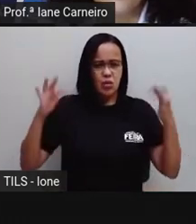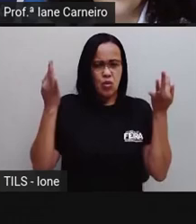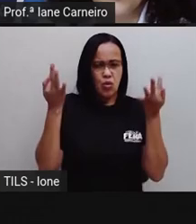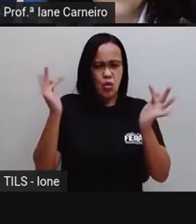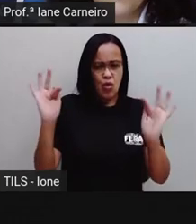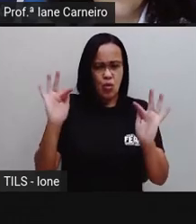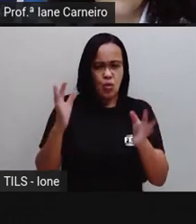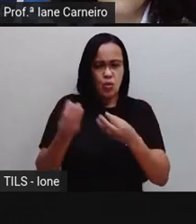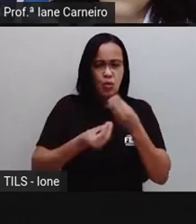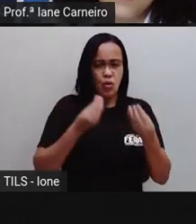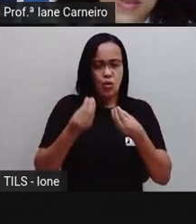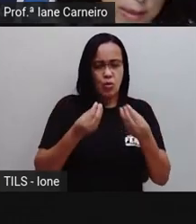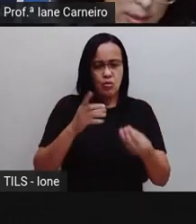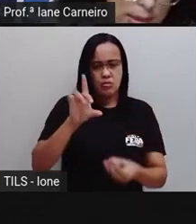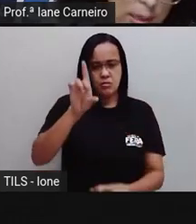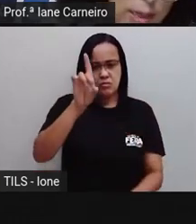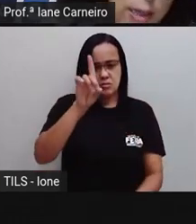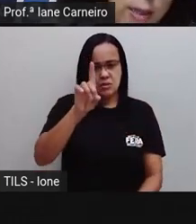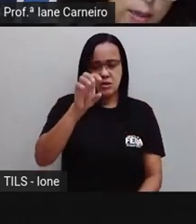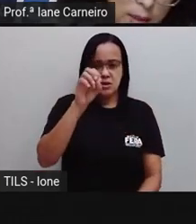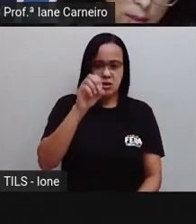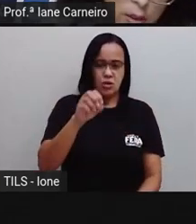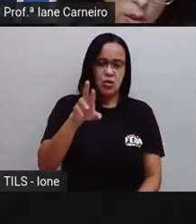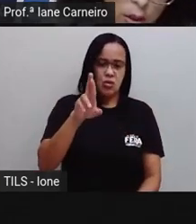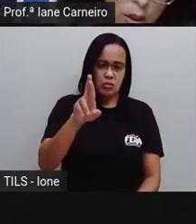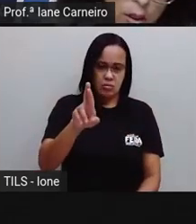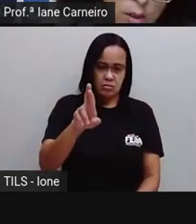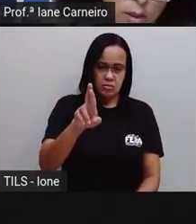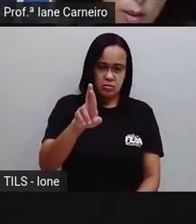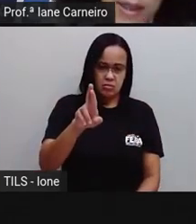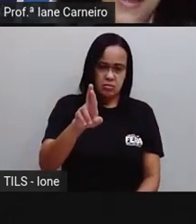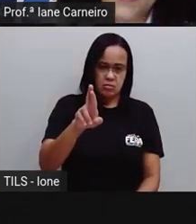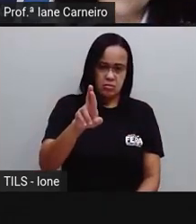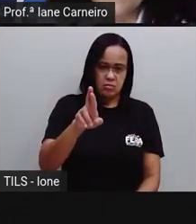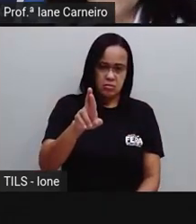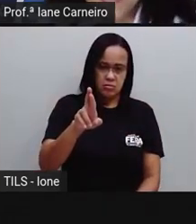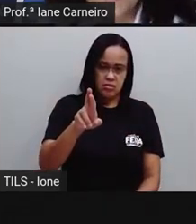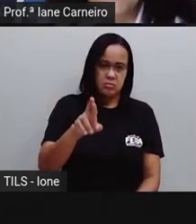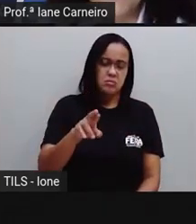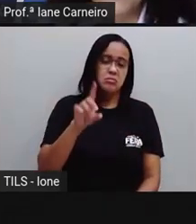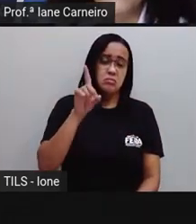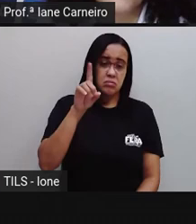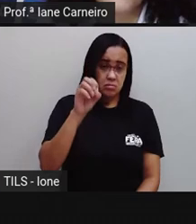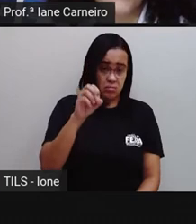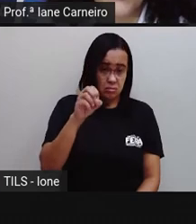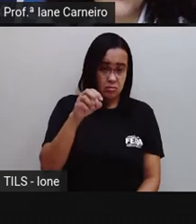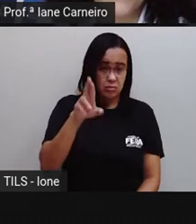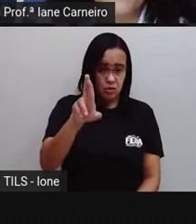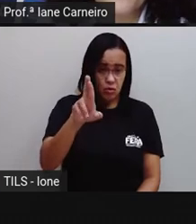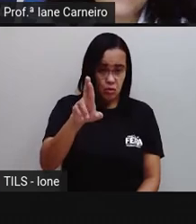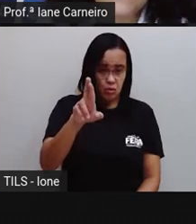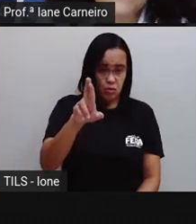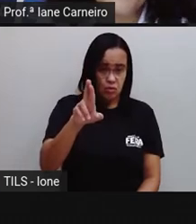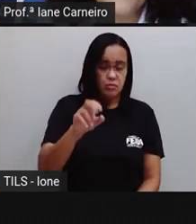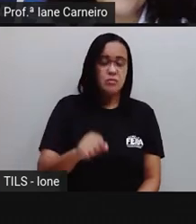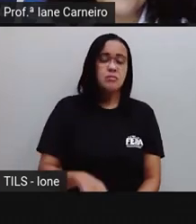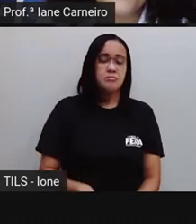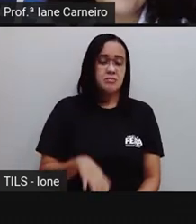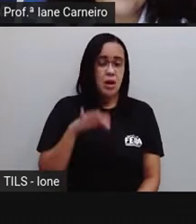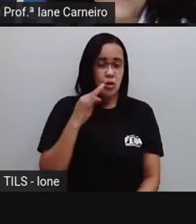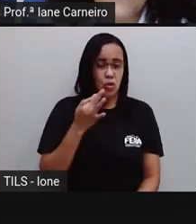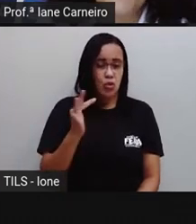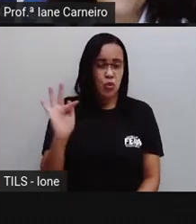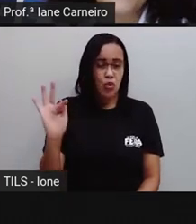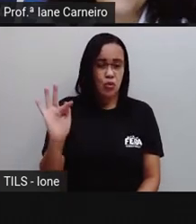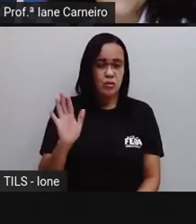a dor ó de o rei certo do e